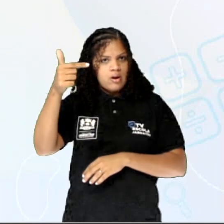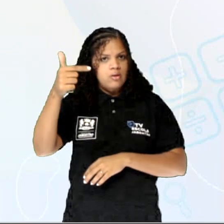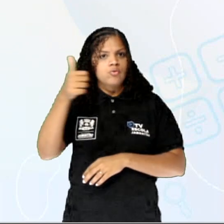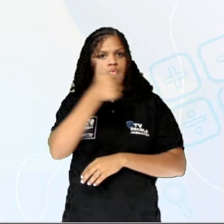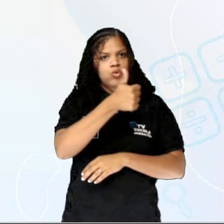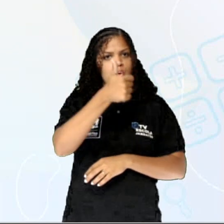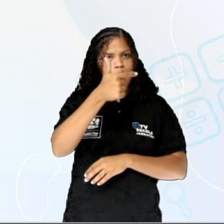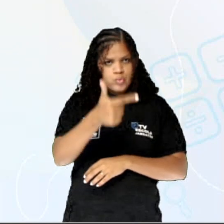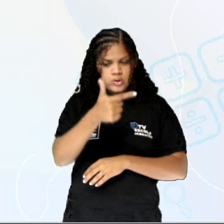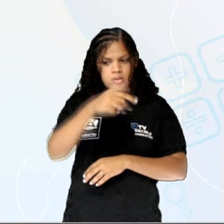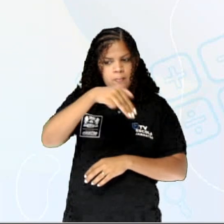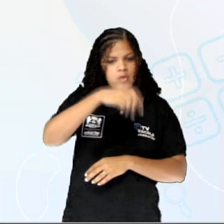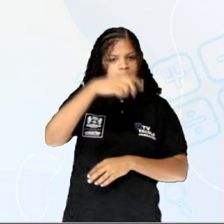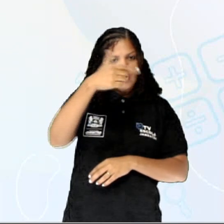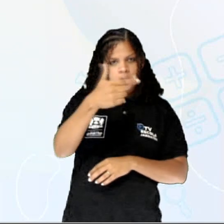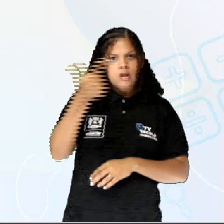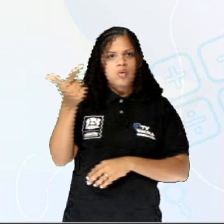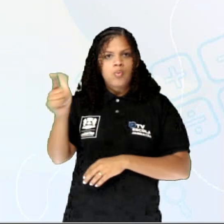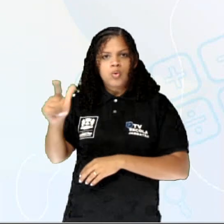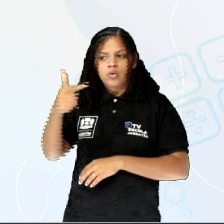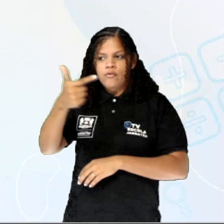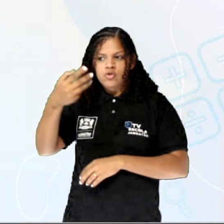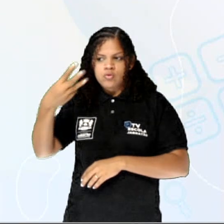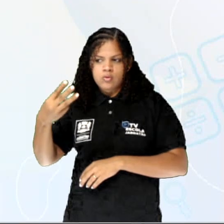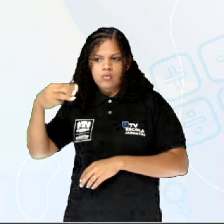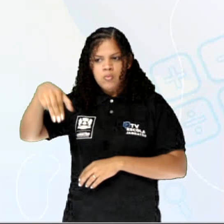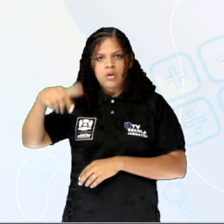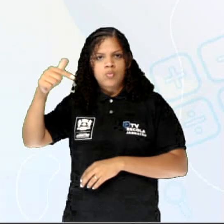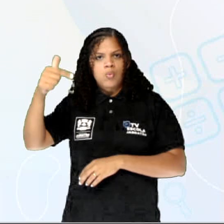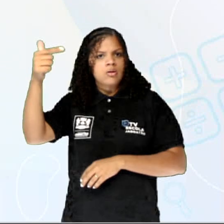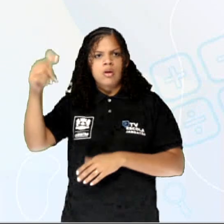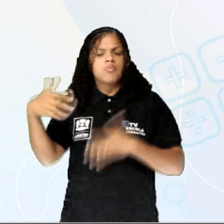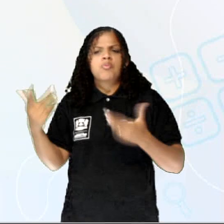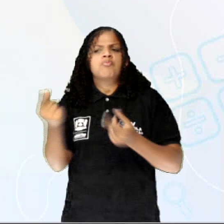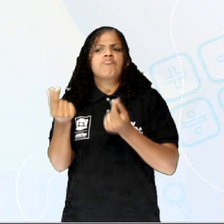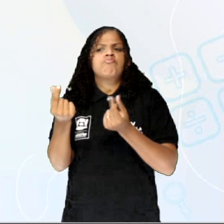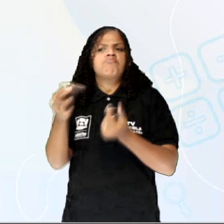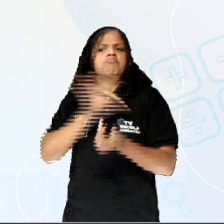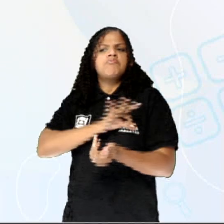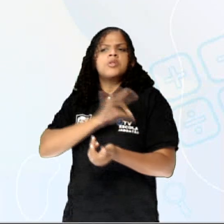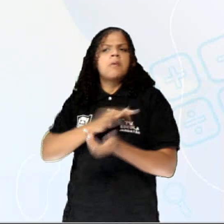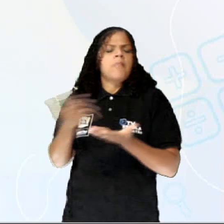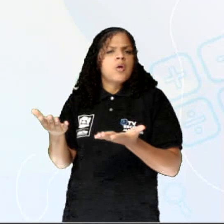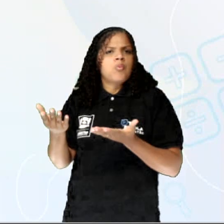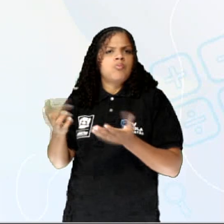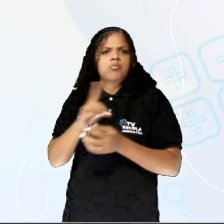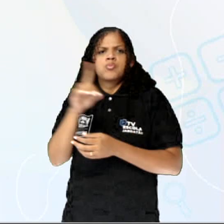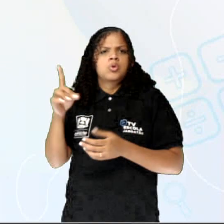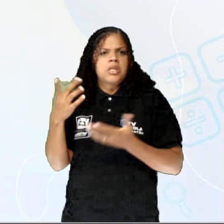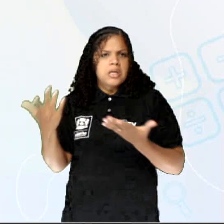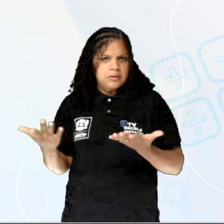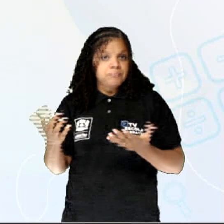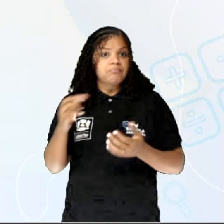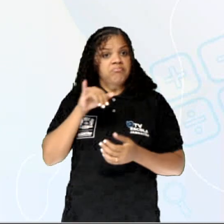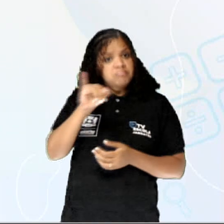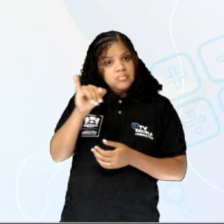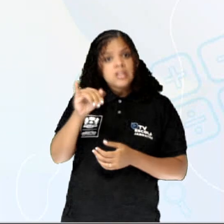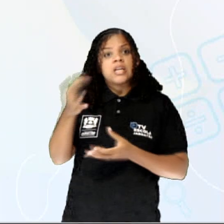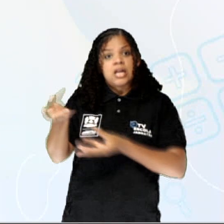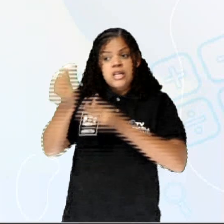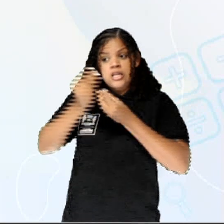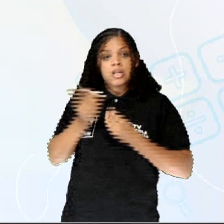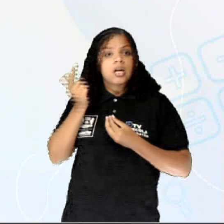ok? Vamos para a próxima questão, a questão número 6. Acompanha aí comigo. Essa questão caiu no ETE, então